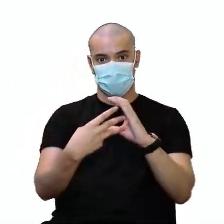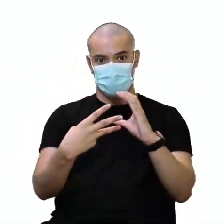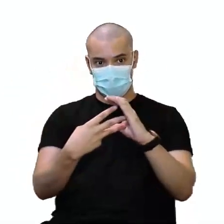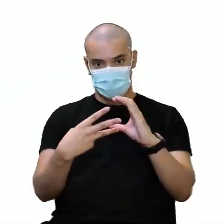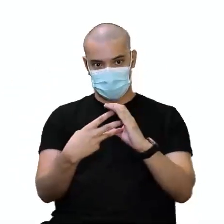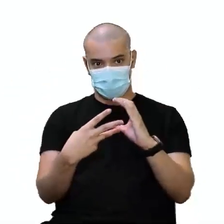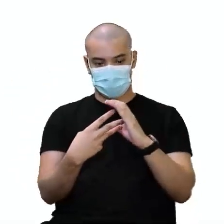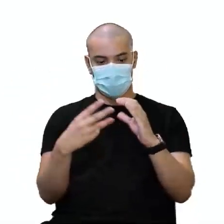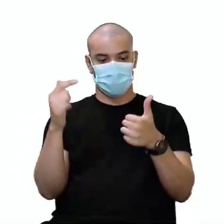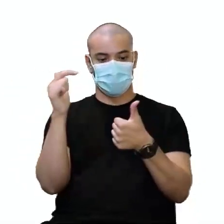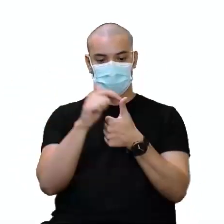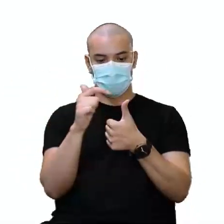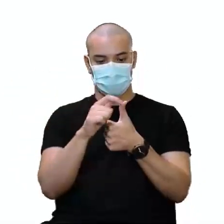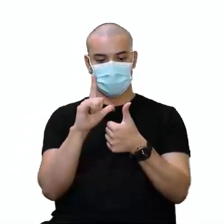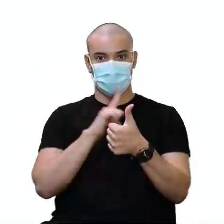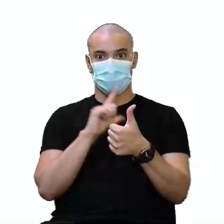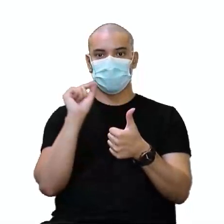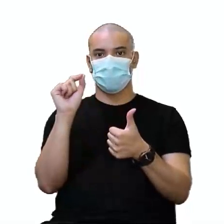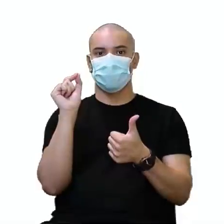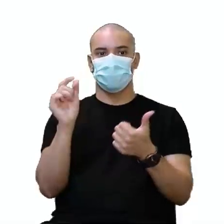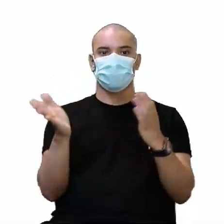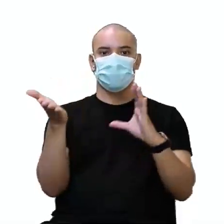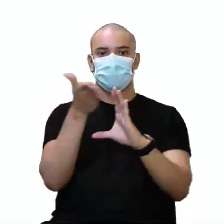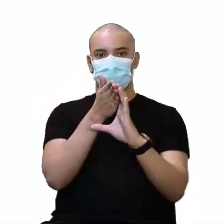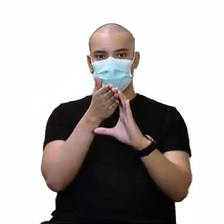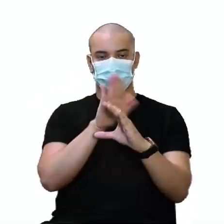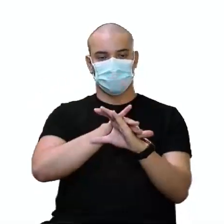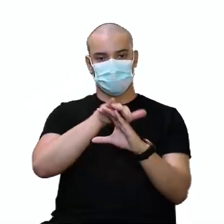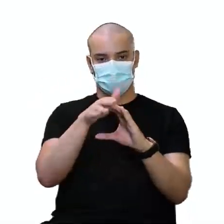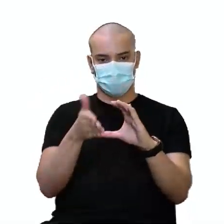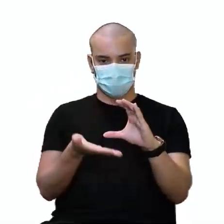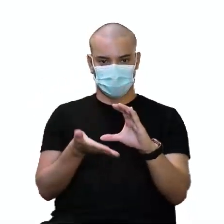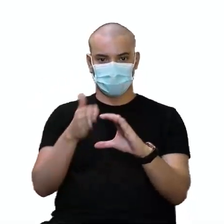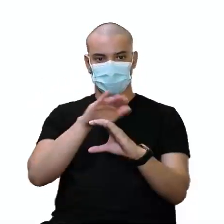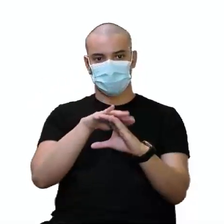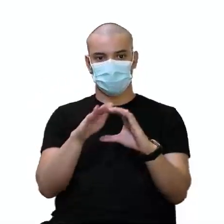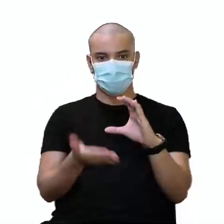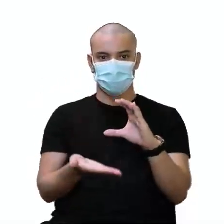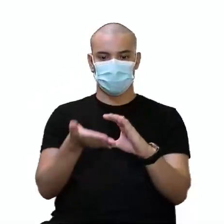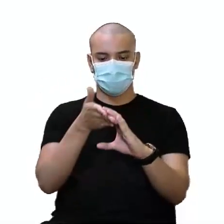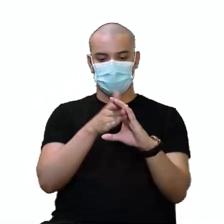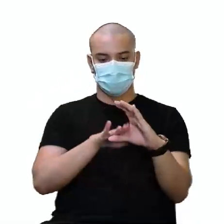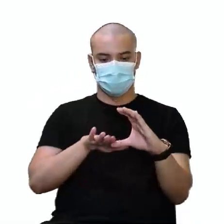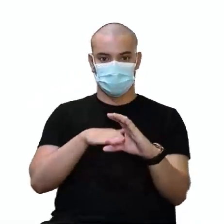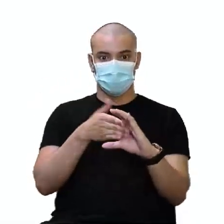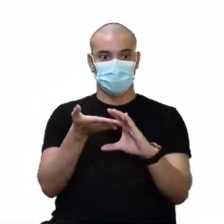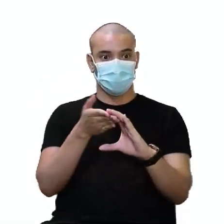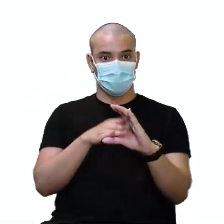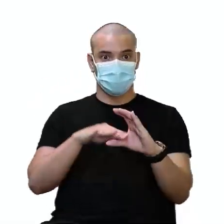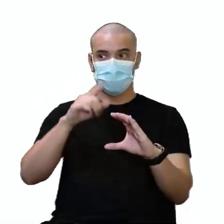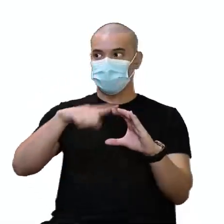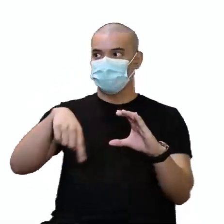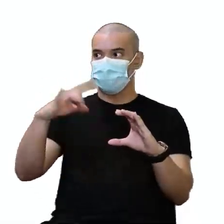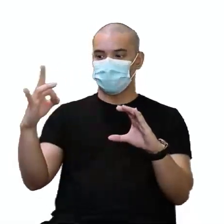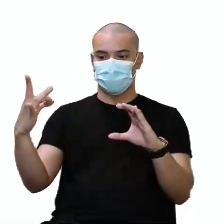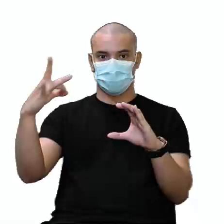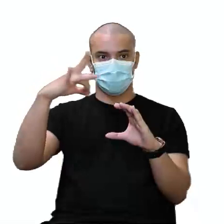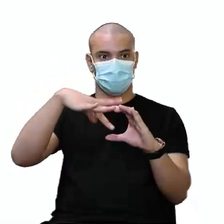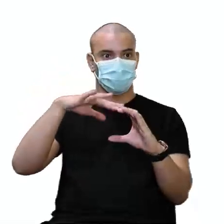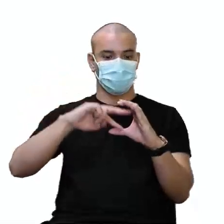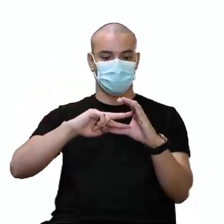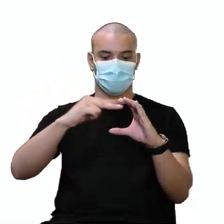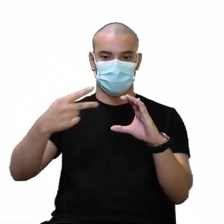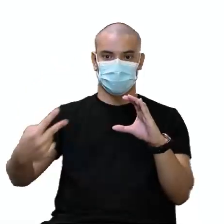e essa única célula apresenta apenas uma membrana e um citoplasma com material